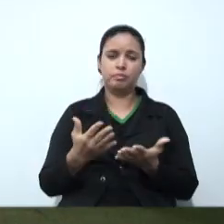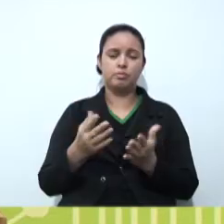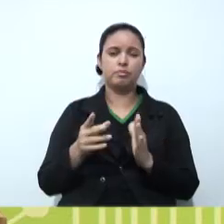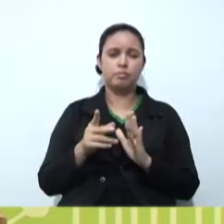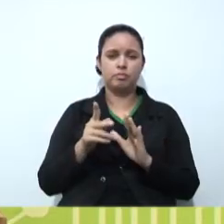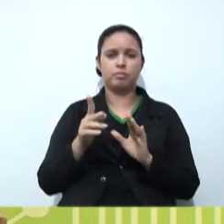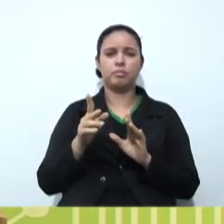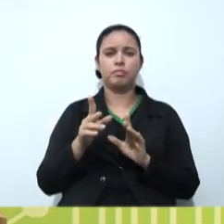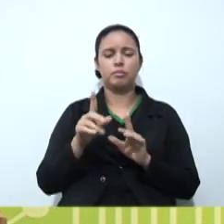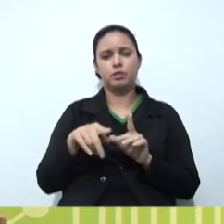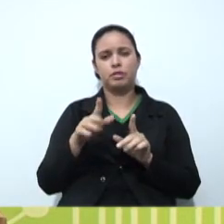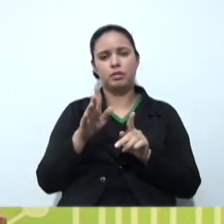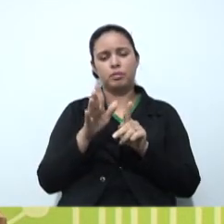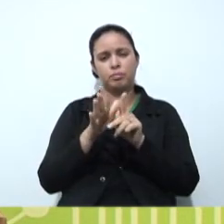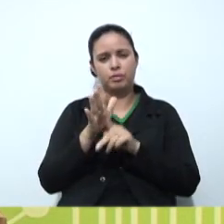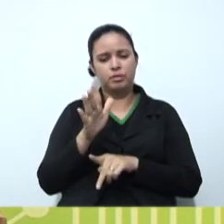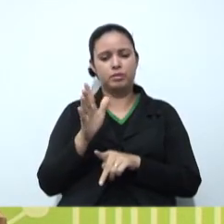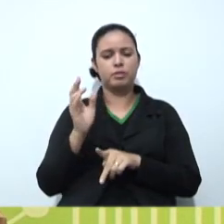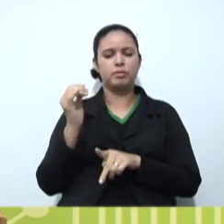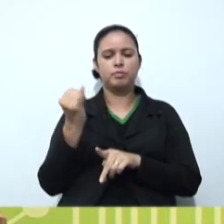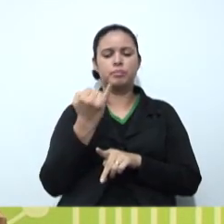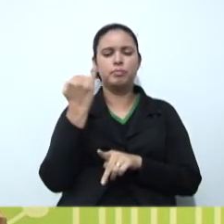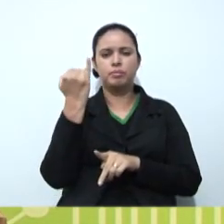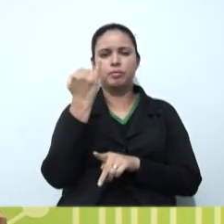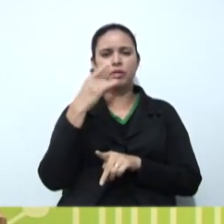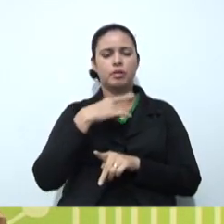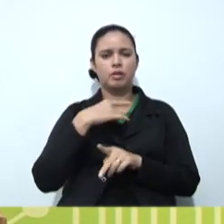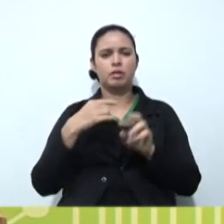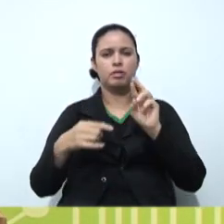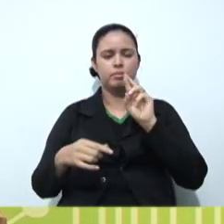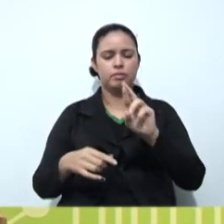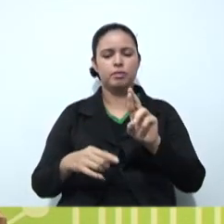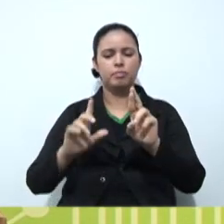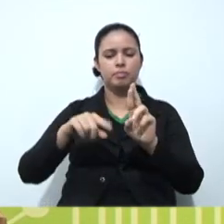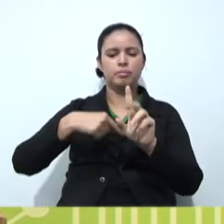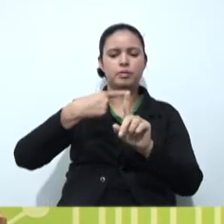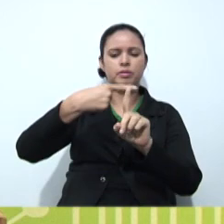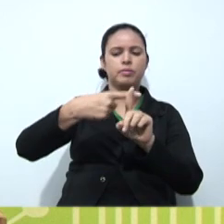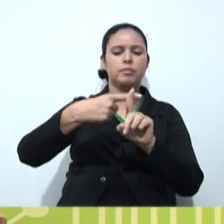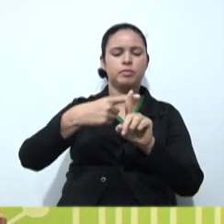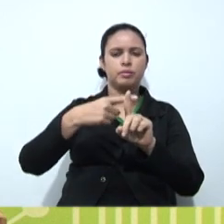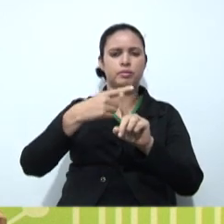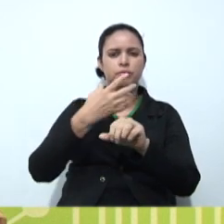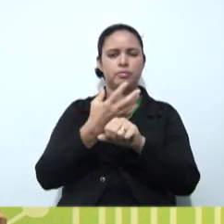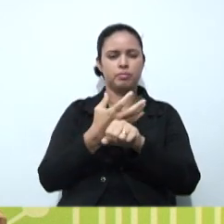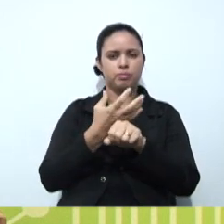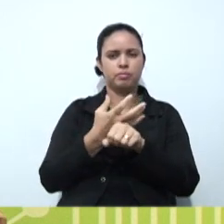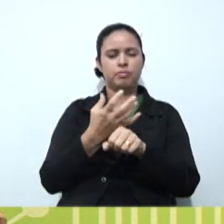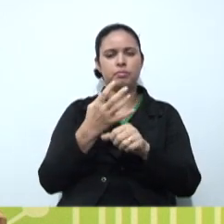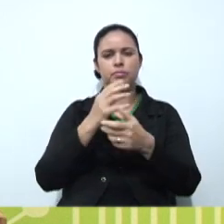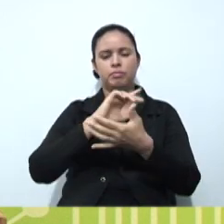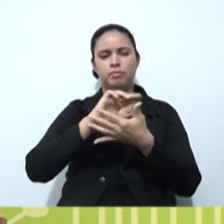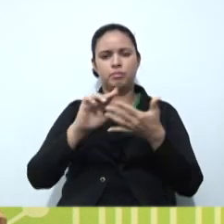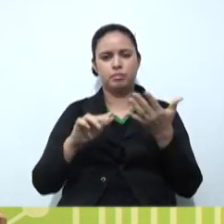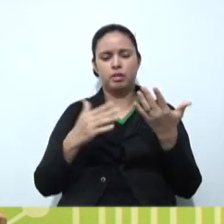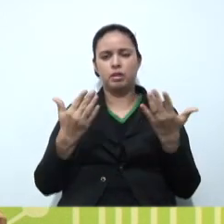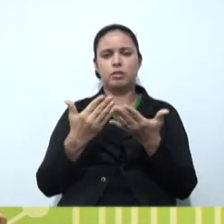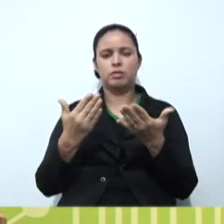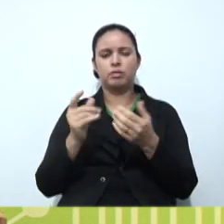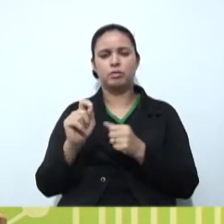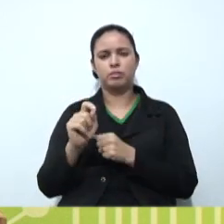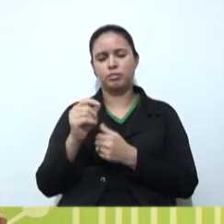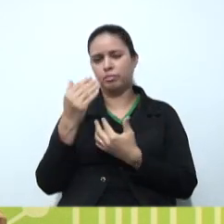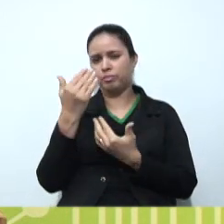muito importante que traz resultados positivos porque engloba as várias disciplinas do conteúdo. Quero deixar